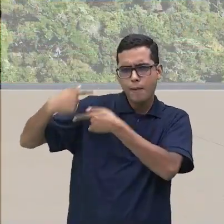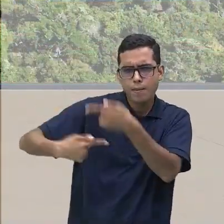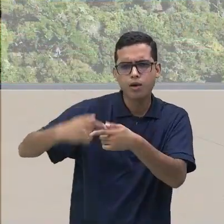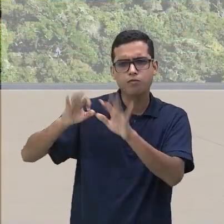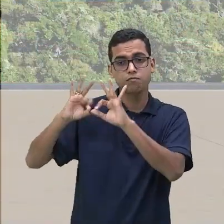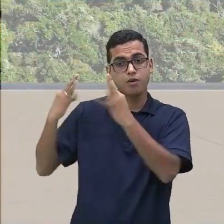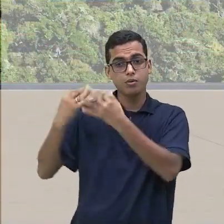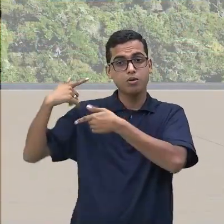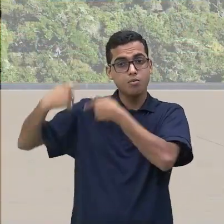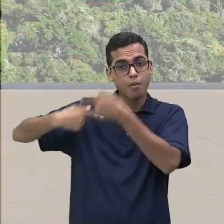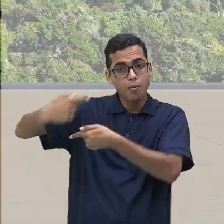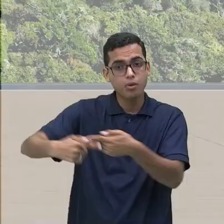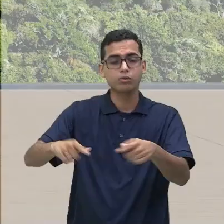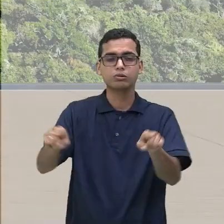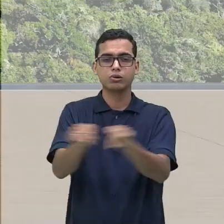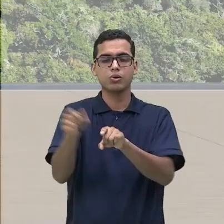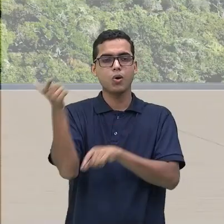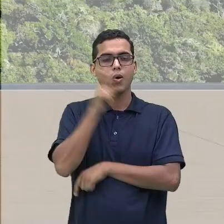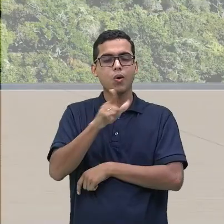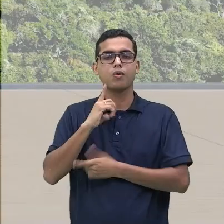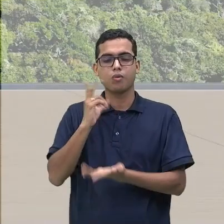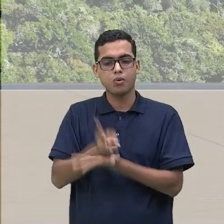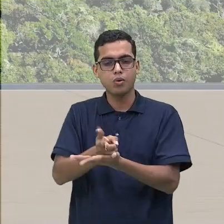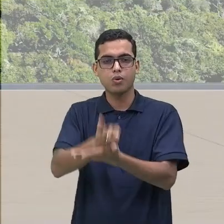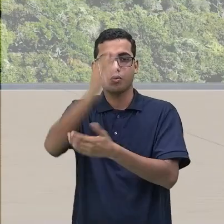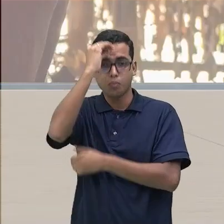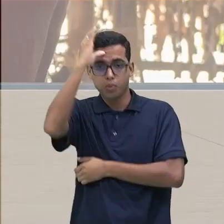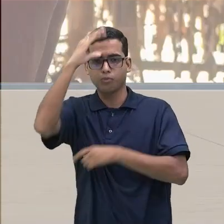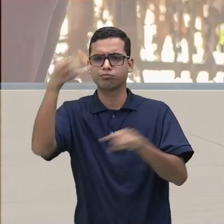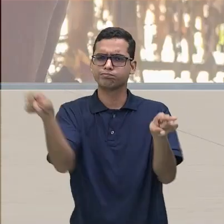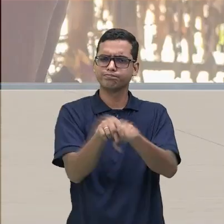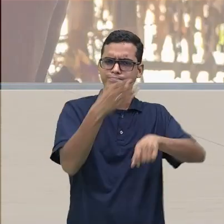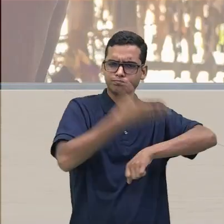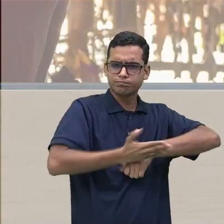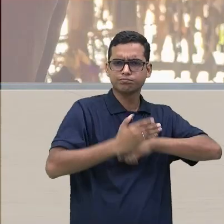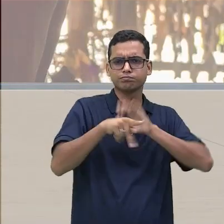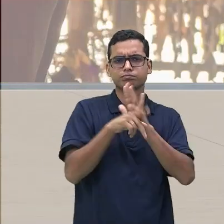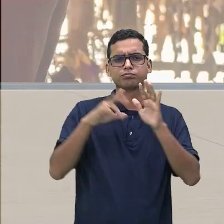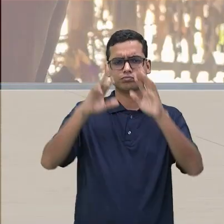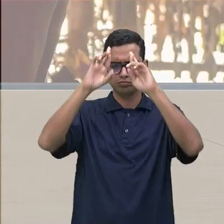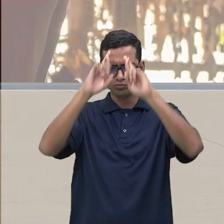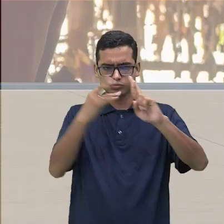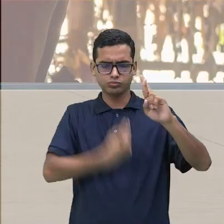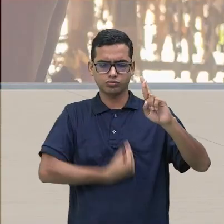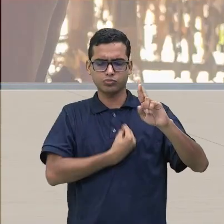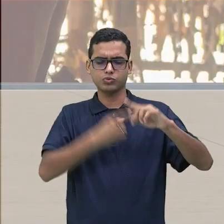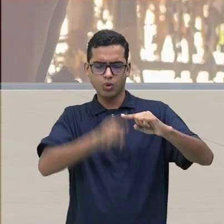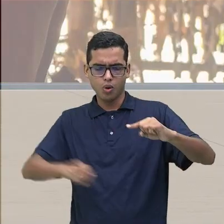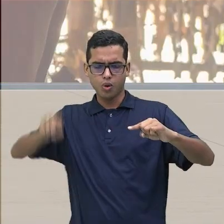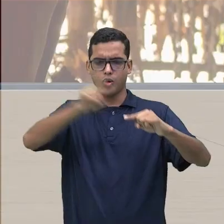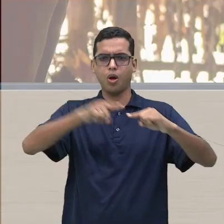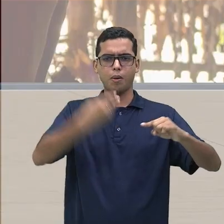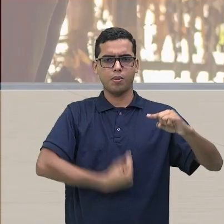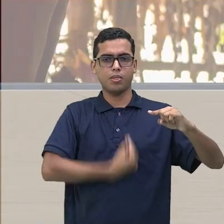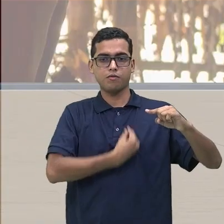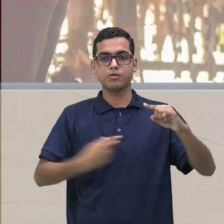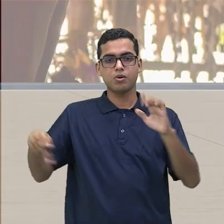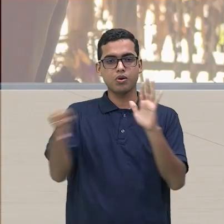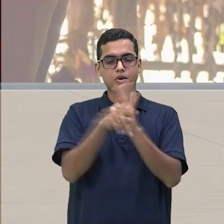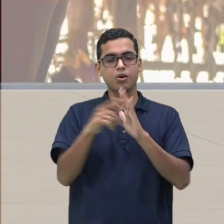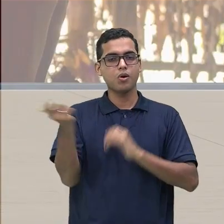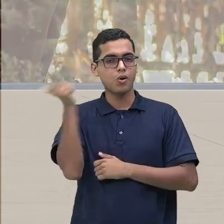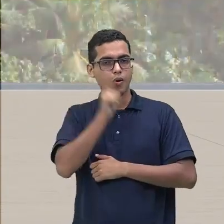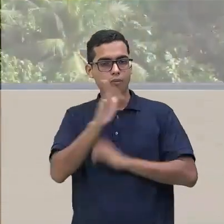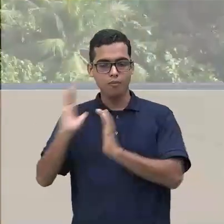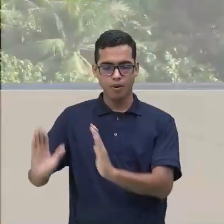E isso acaba preservando saberes e práticas que respeitam o ciclo natural da vida, tá? Então, a gente observa muito isso na